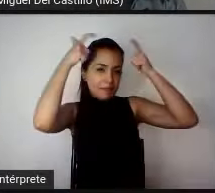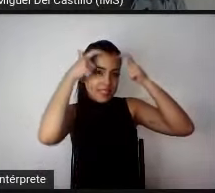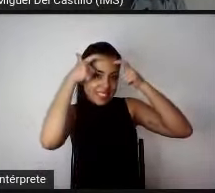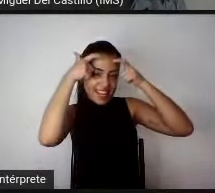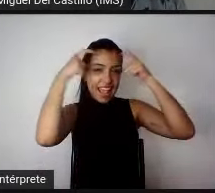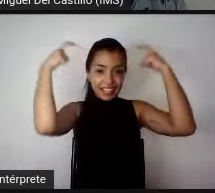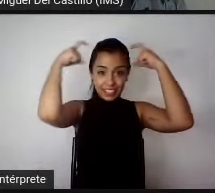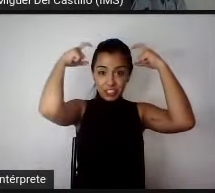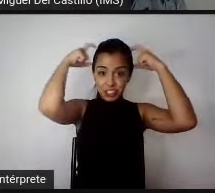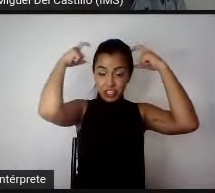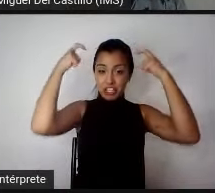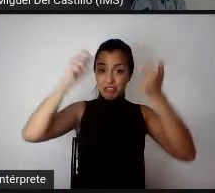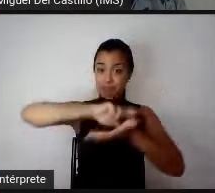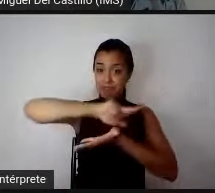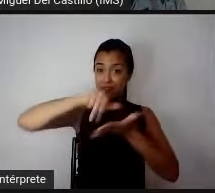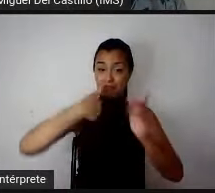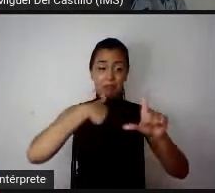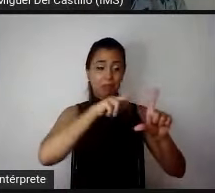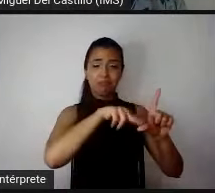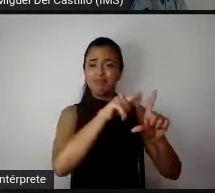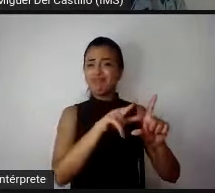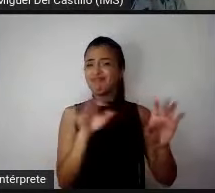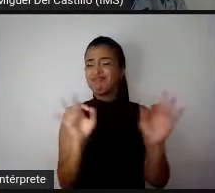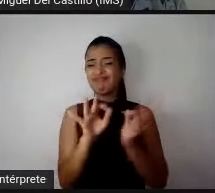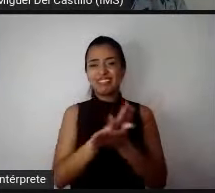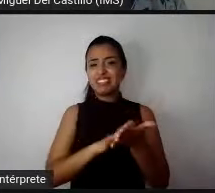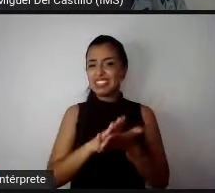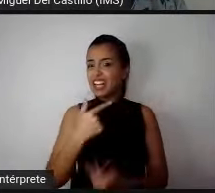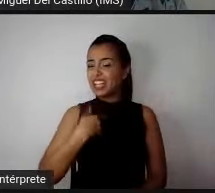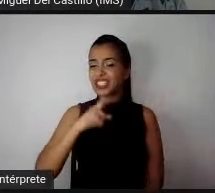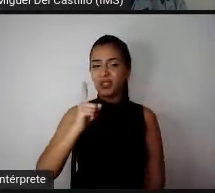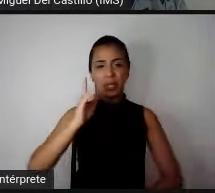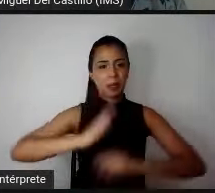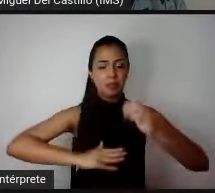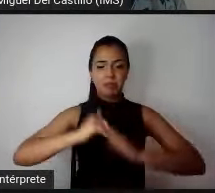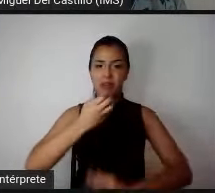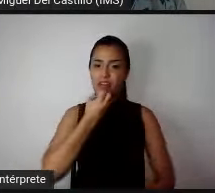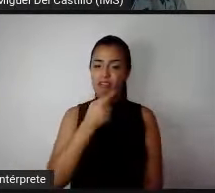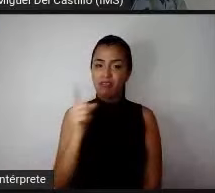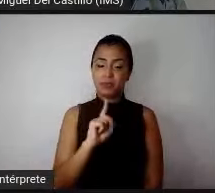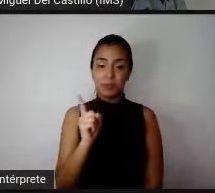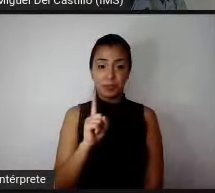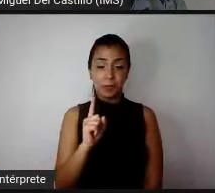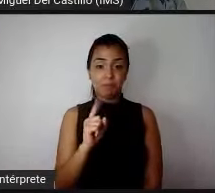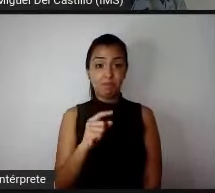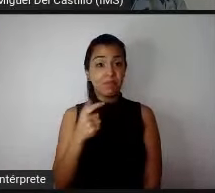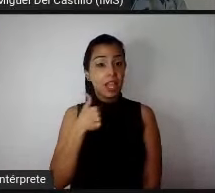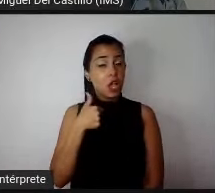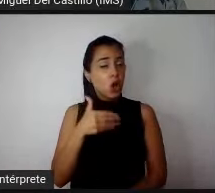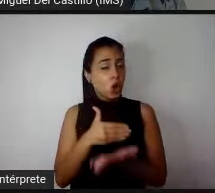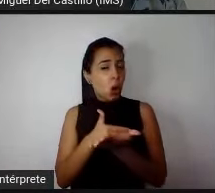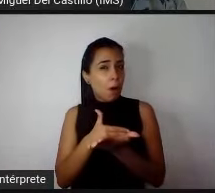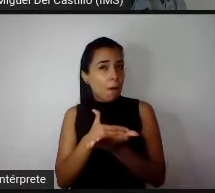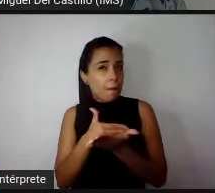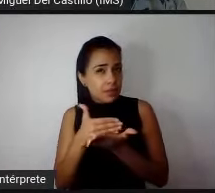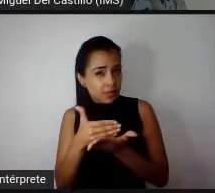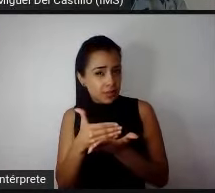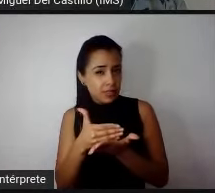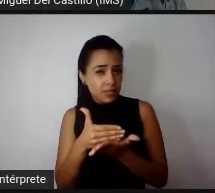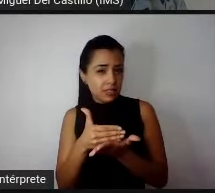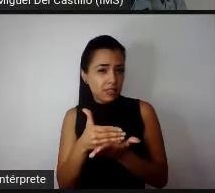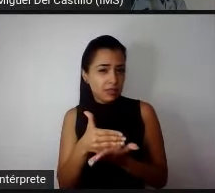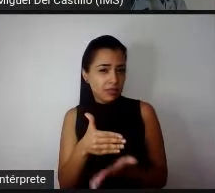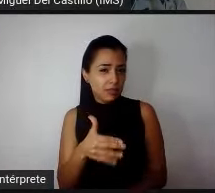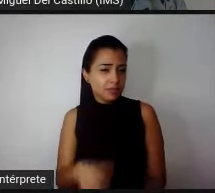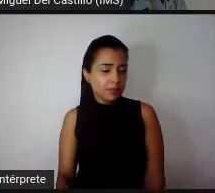tinha nenhuma facilidade. Comigo, começou quase que a vida com a